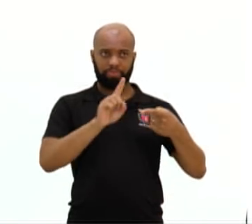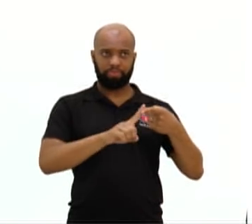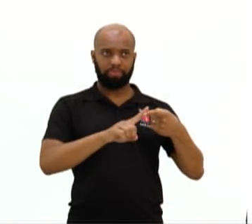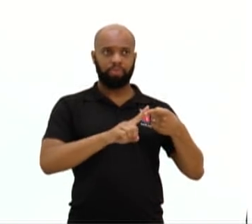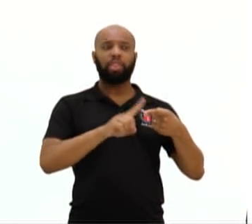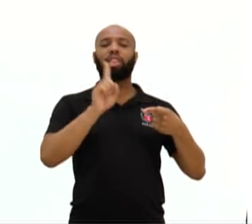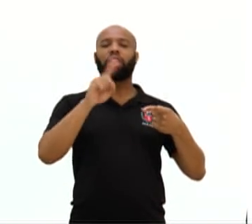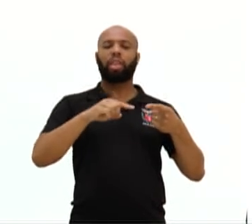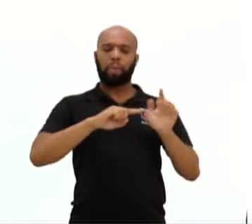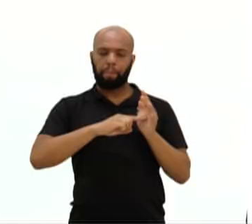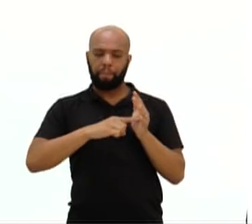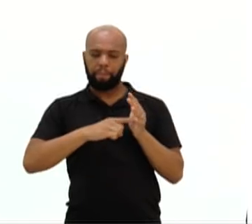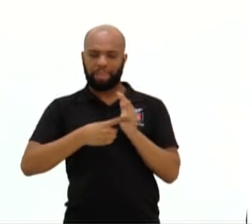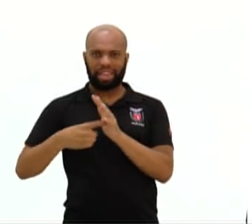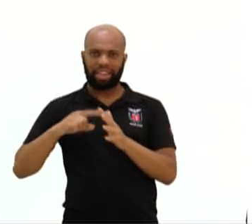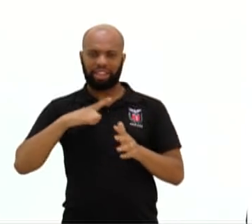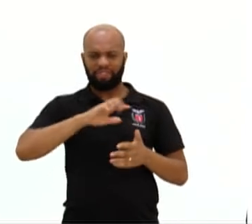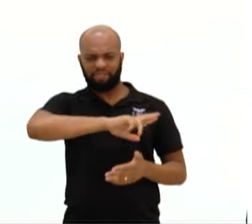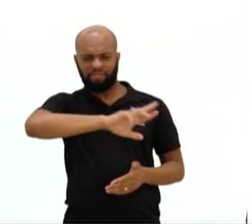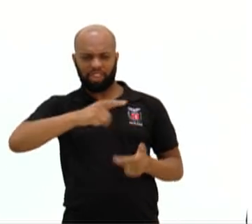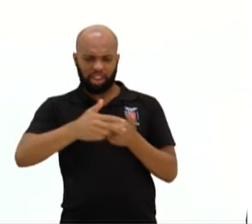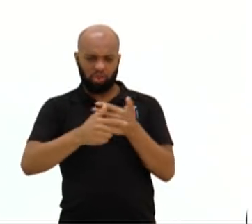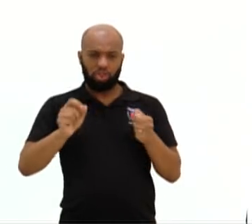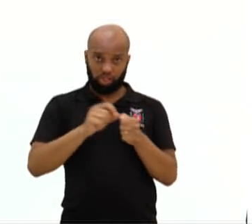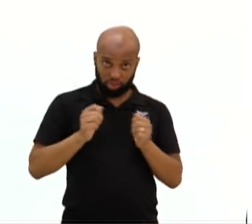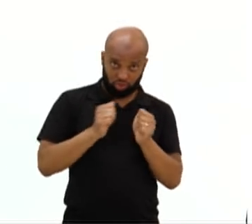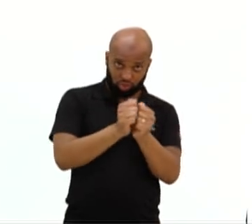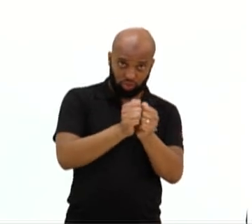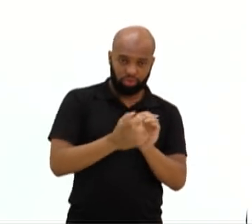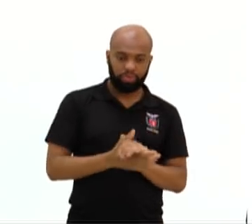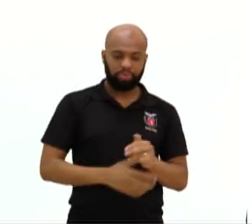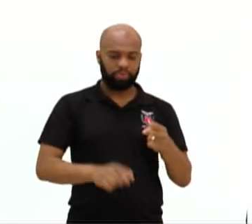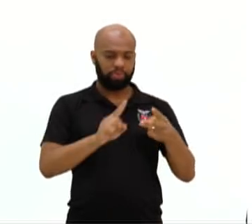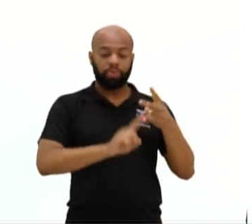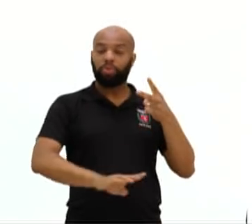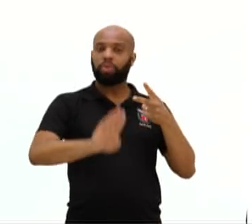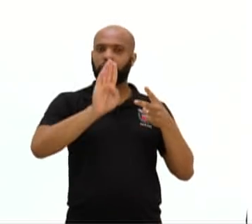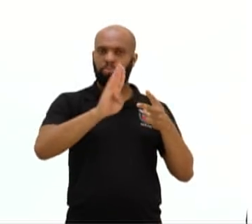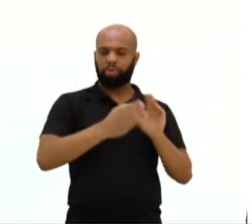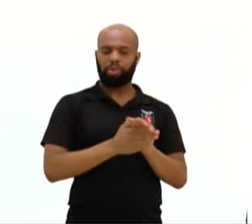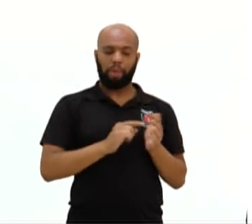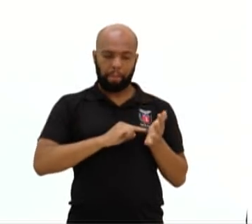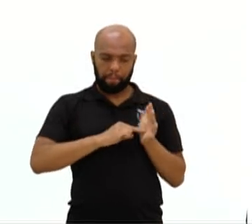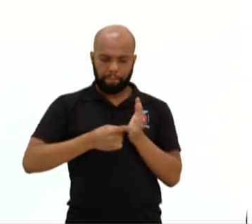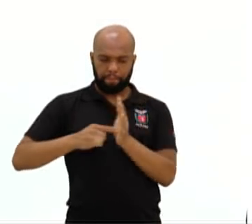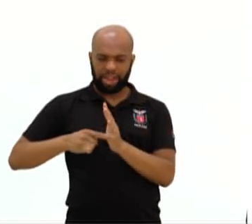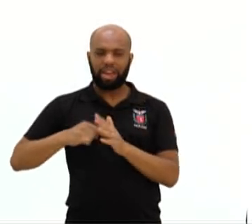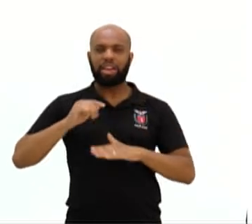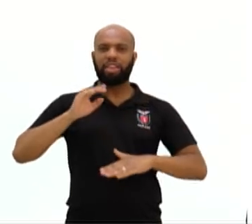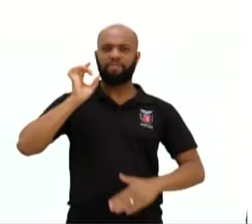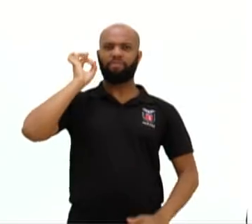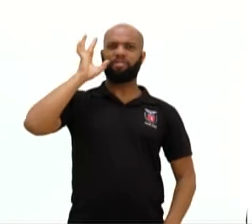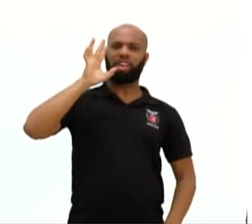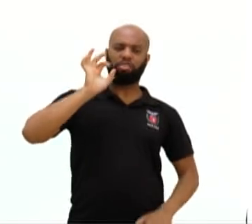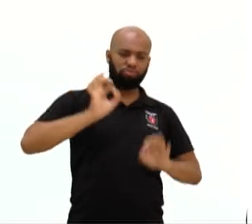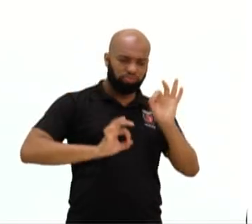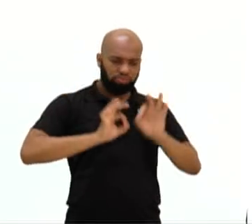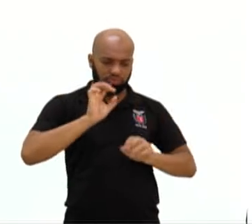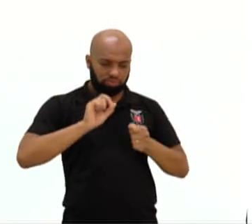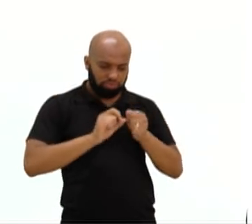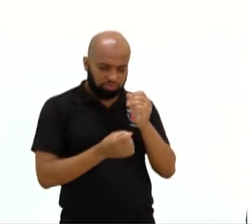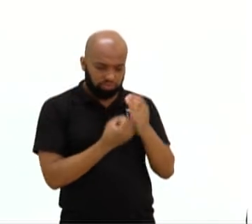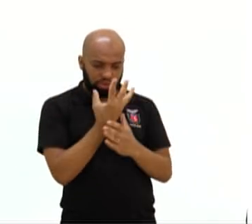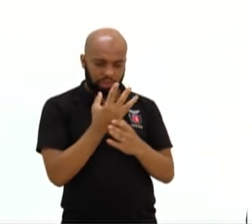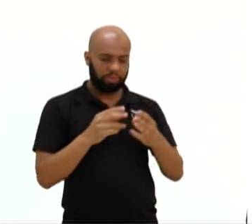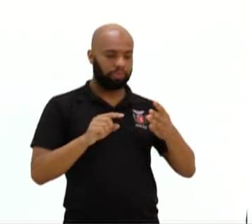que são máquinas que realizam várias funções de uma vez só? Ou letra B, será que são máquinas fáceis de se montar?